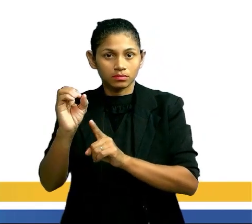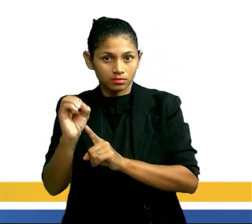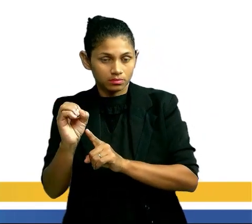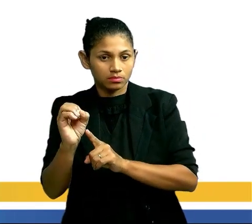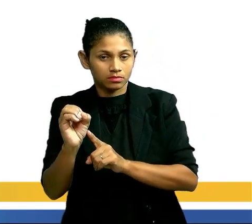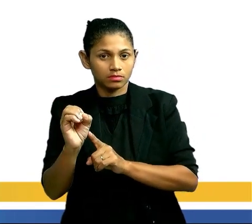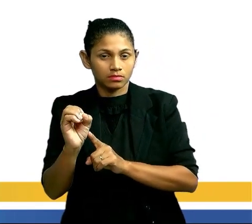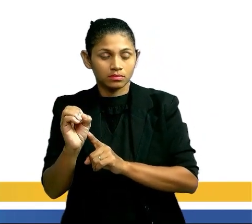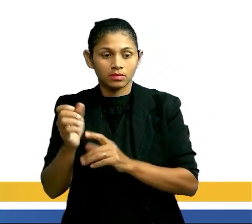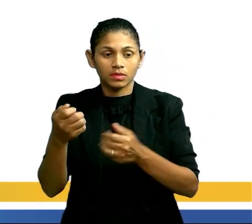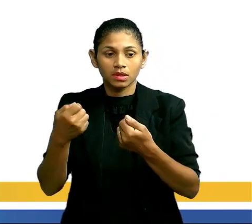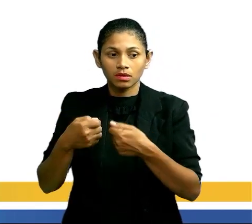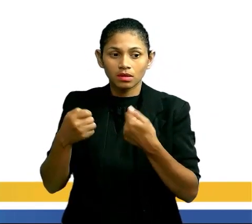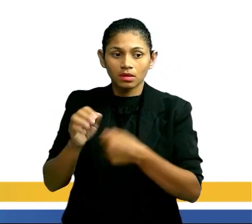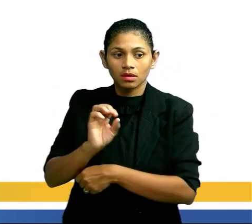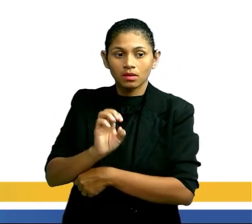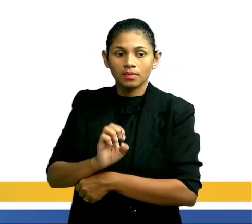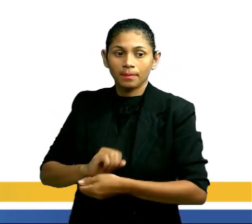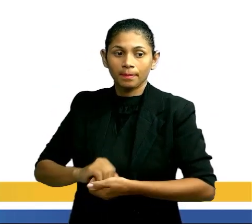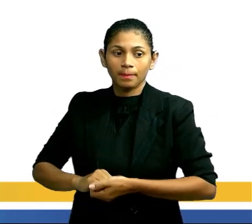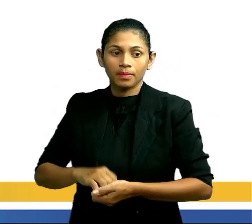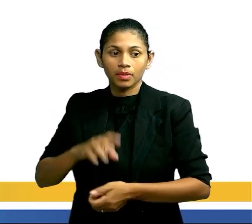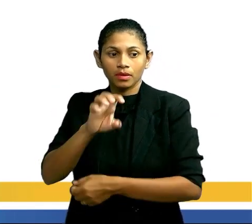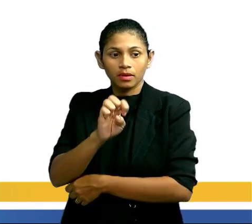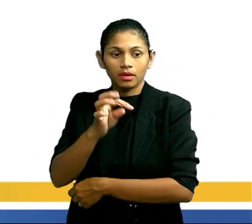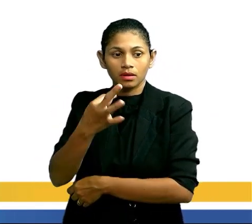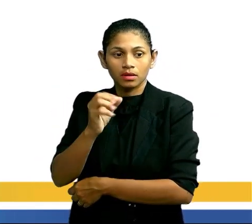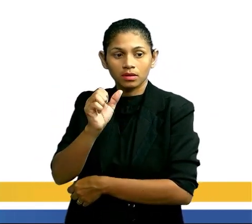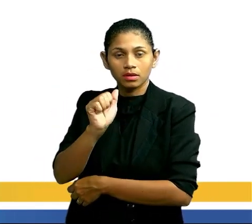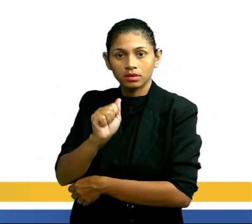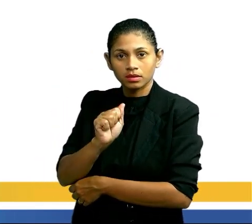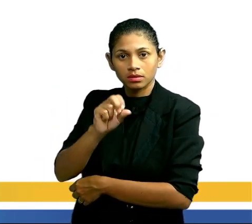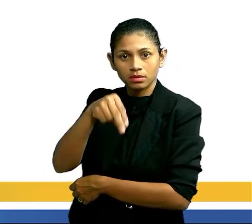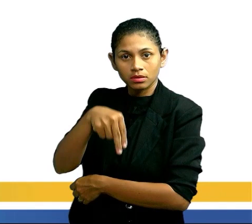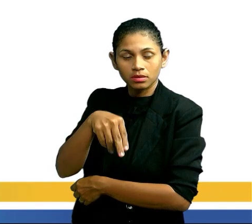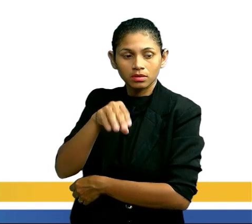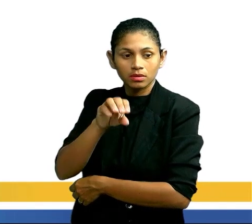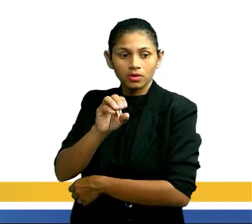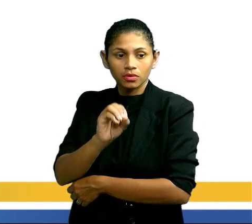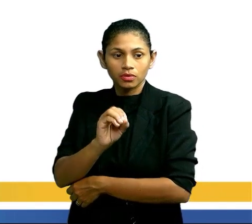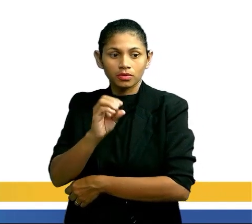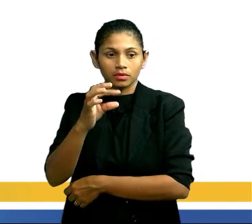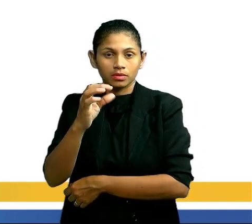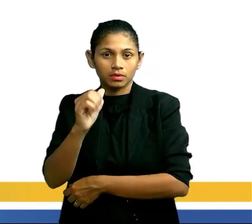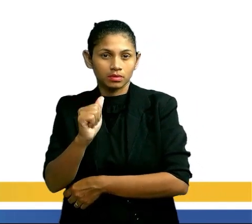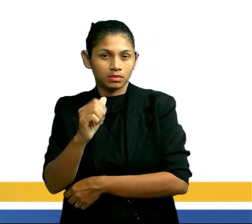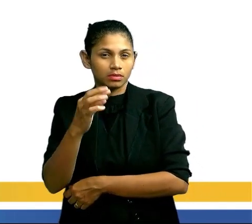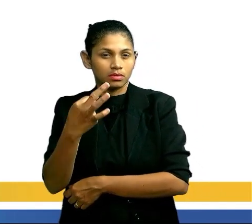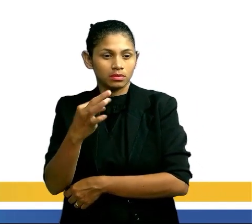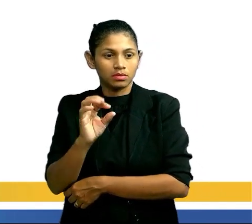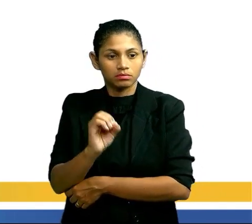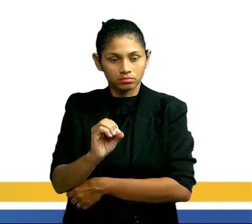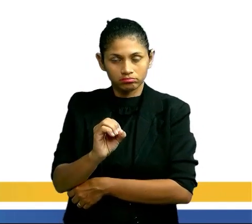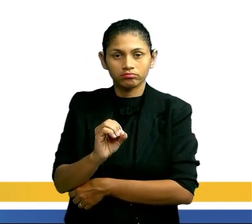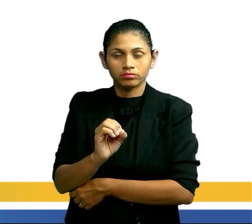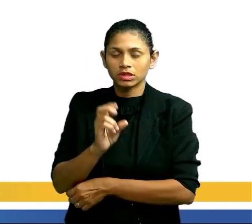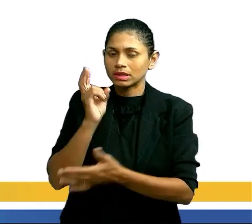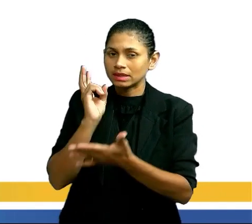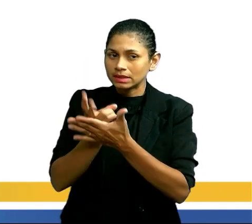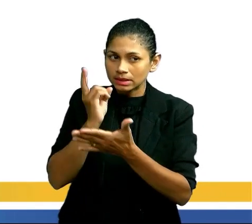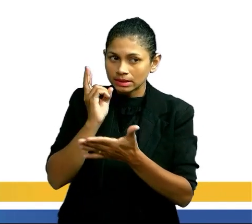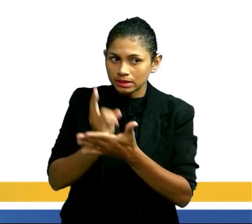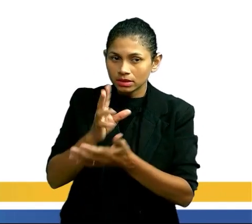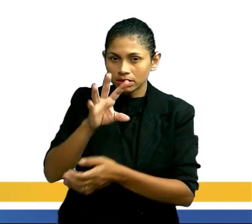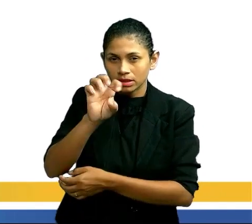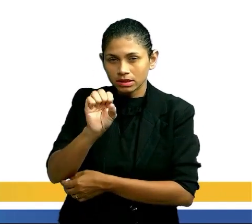no caso, eu tenho um etanoato de benzila. O éster ele sempre vai terminar em ato mais ila, tá?